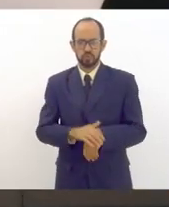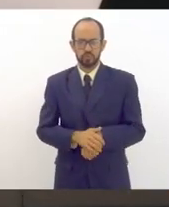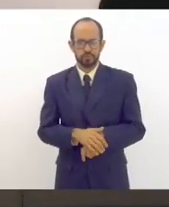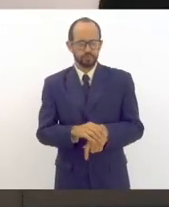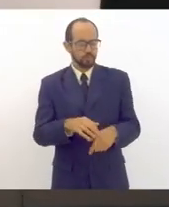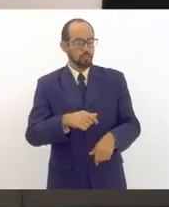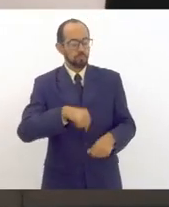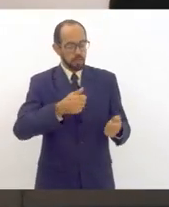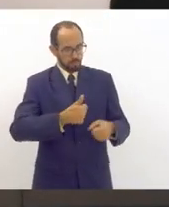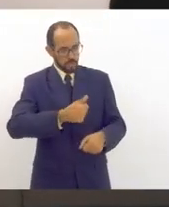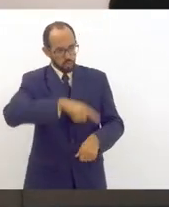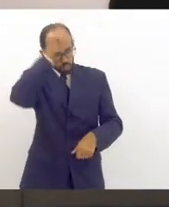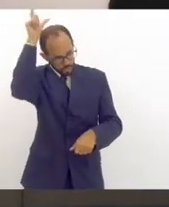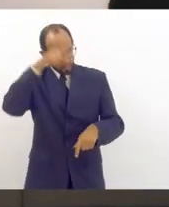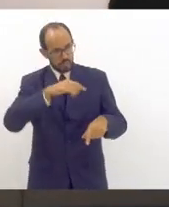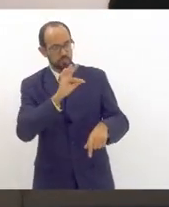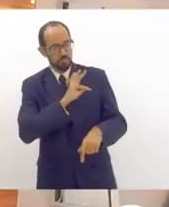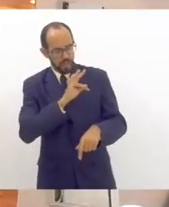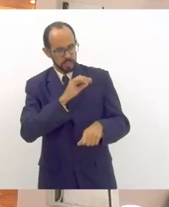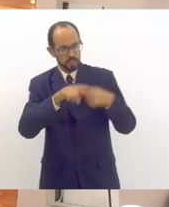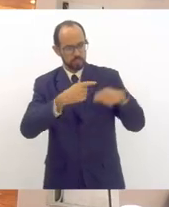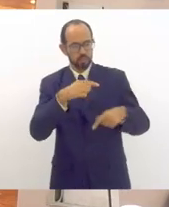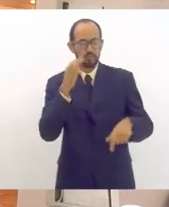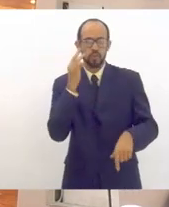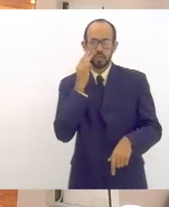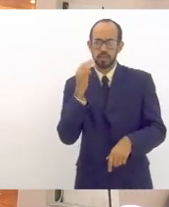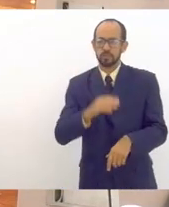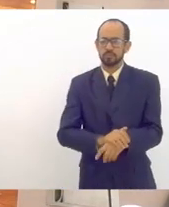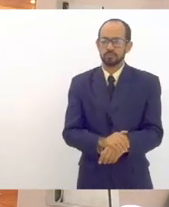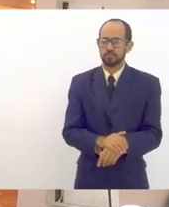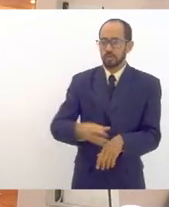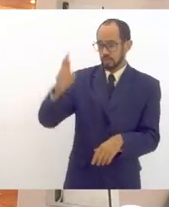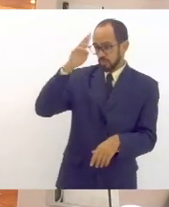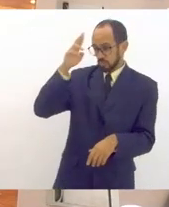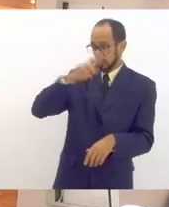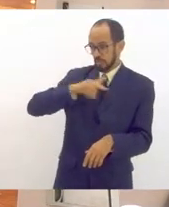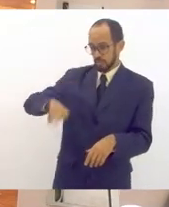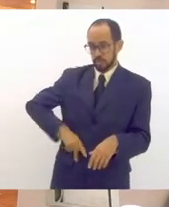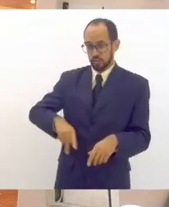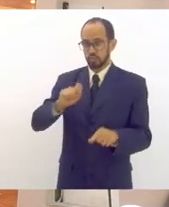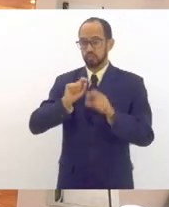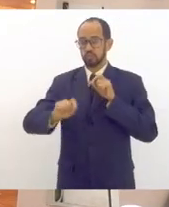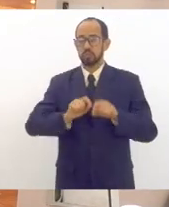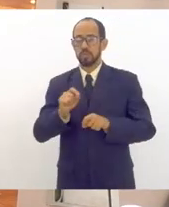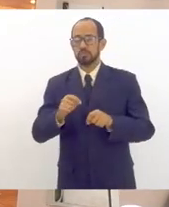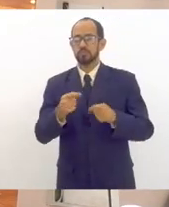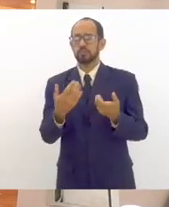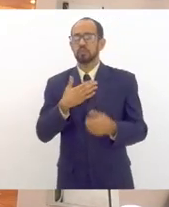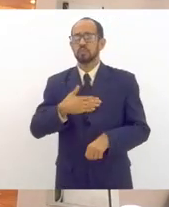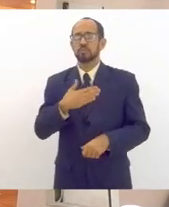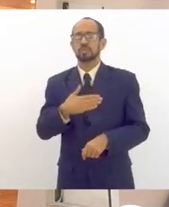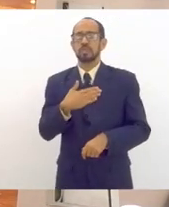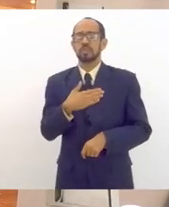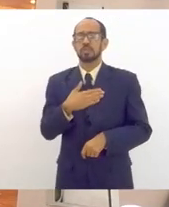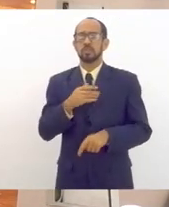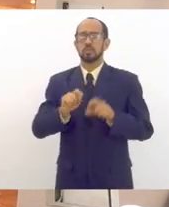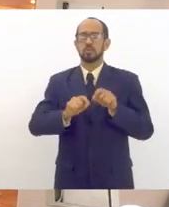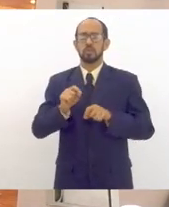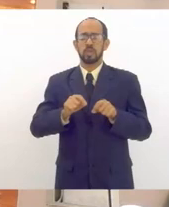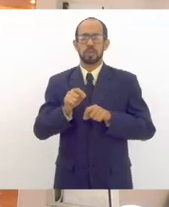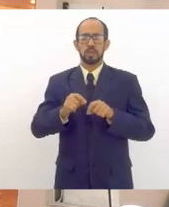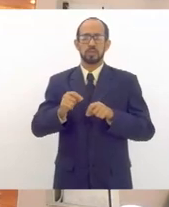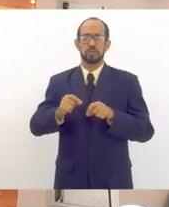Marta, deputado Valdec. Senhor presidente, queria me remontar à reunião